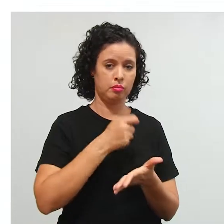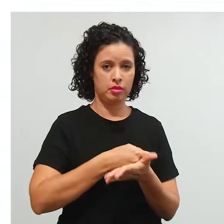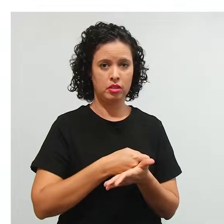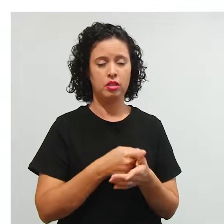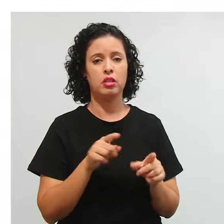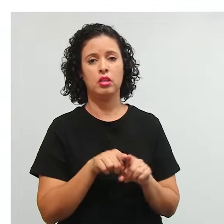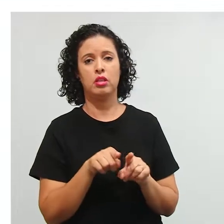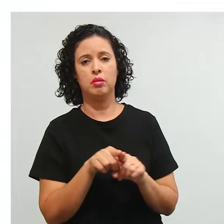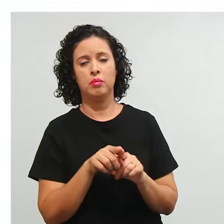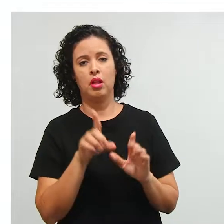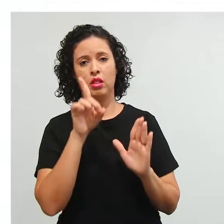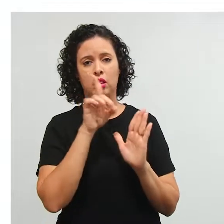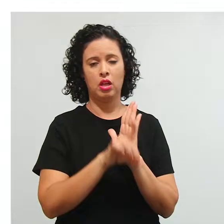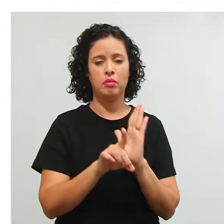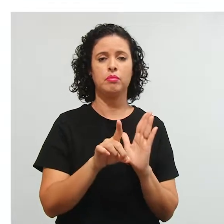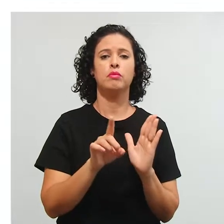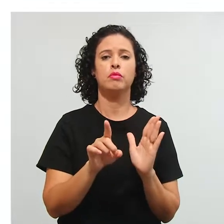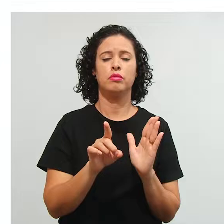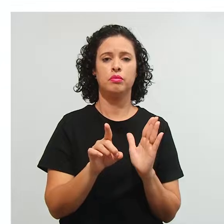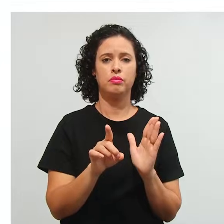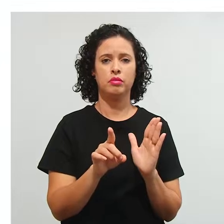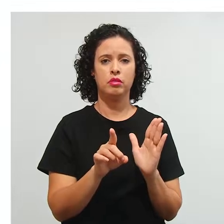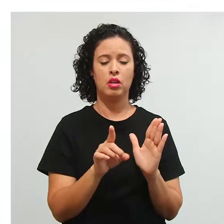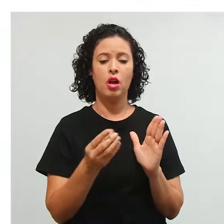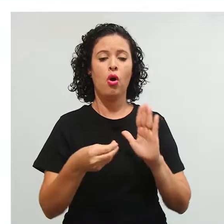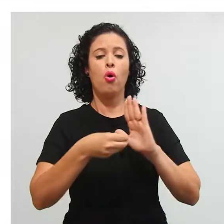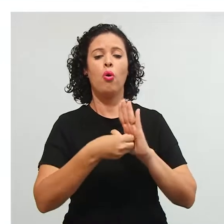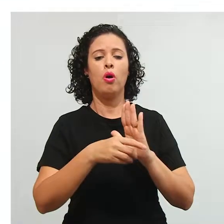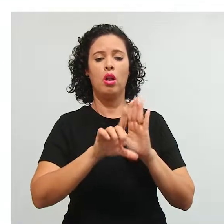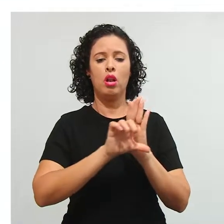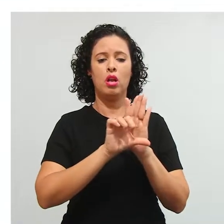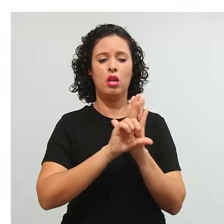os débitos de tesouraria. Está definido aonde? Na